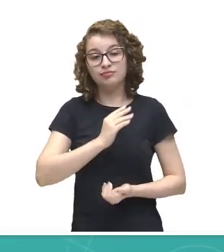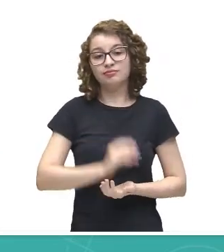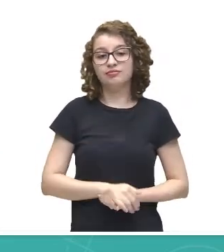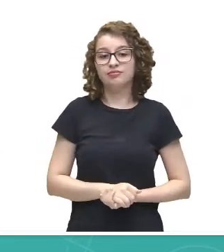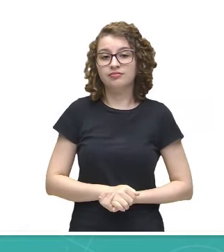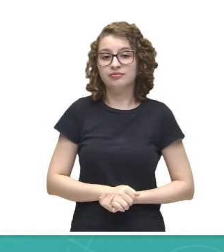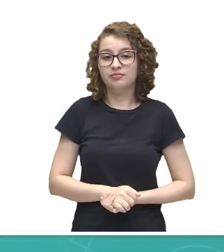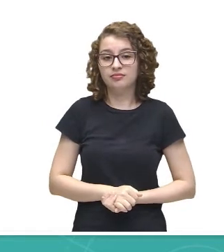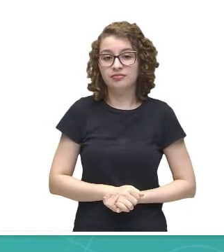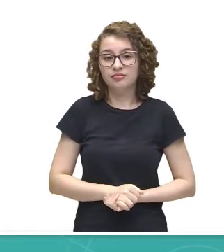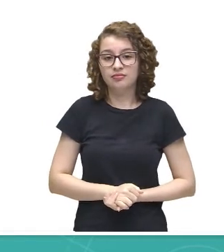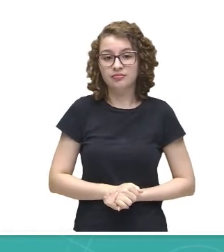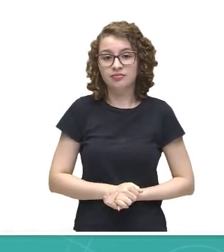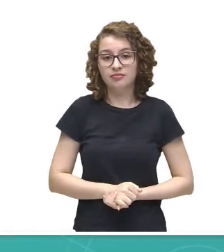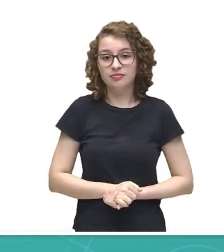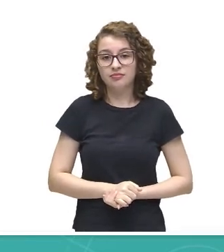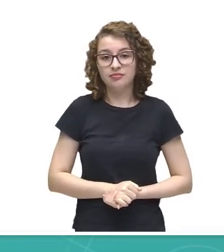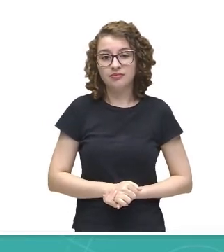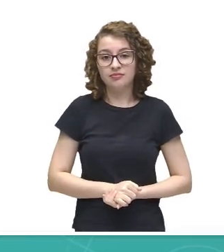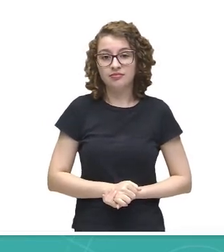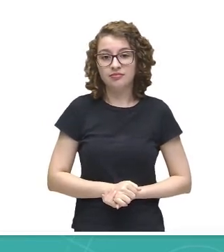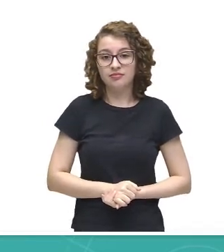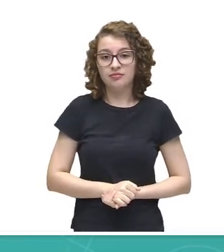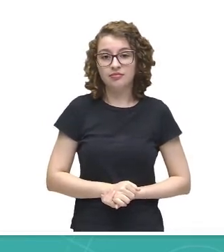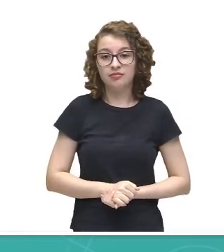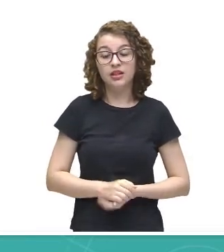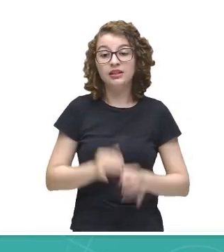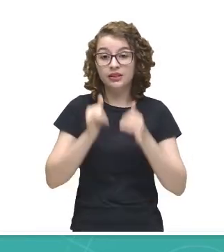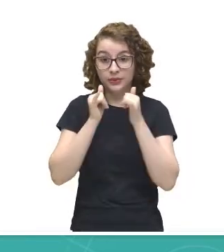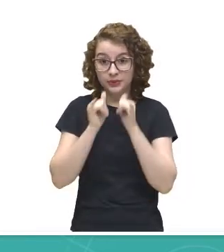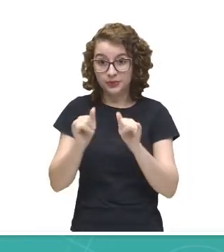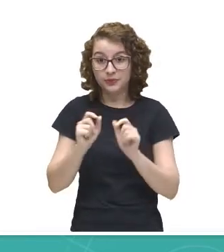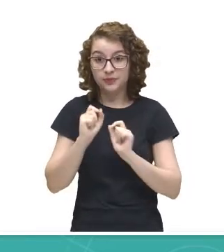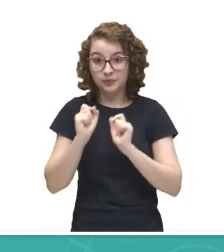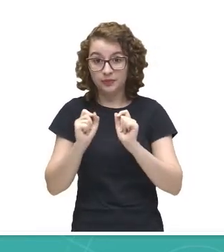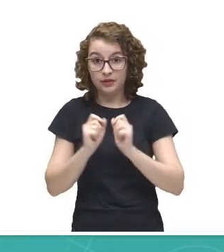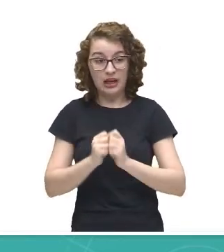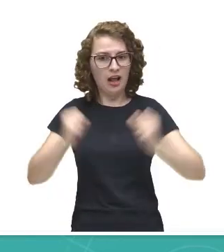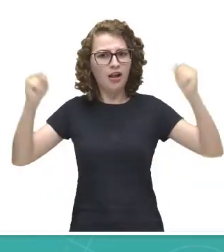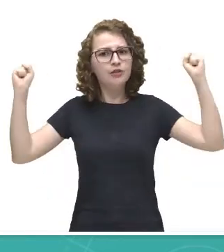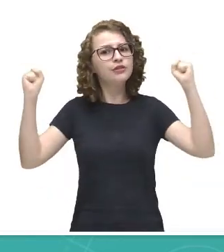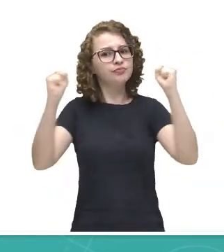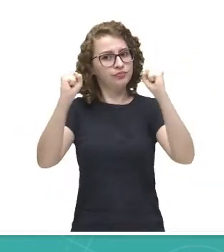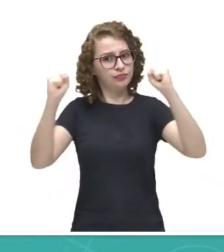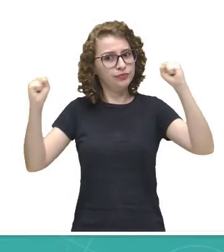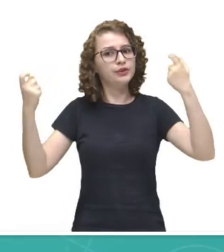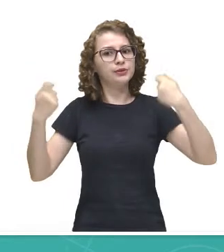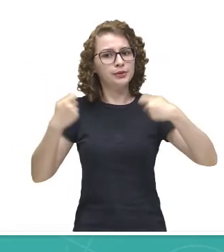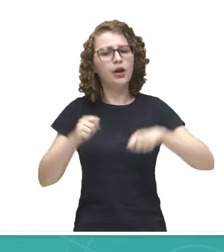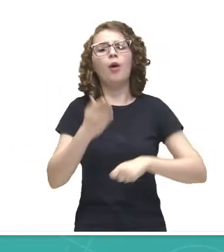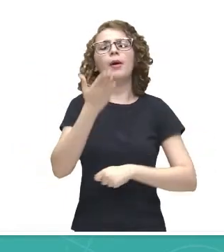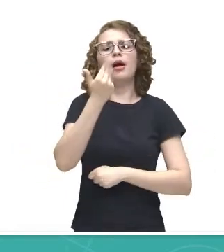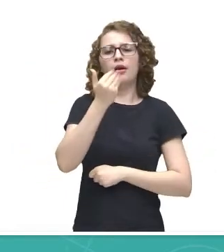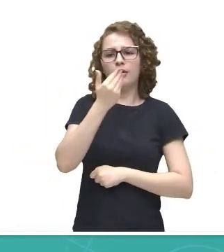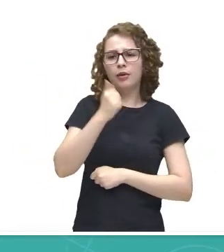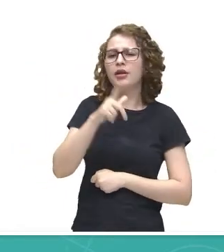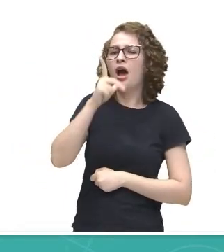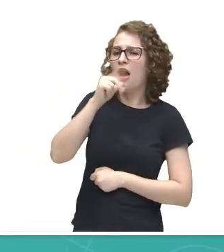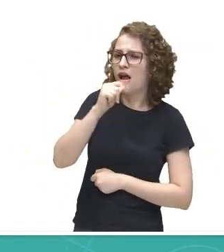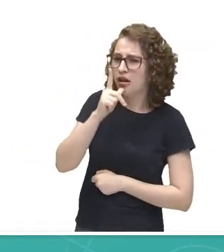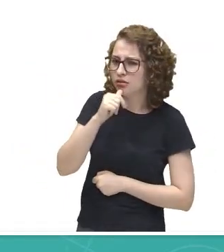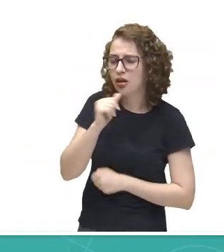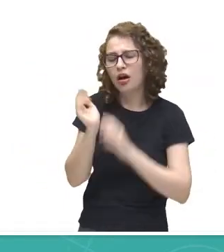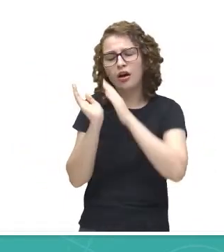coração, tá? Então, o que eu tenho a dizer para vocês, que além do exercício físico, da alimentação, da hidratação,